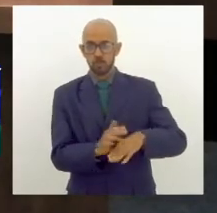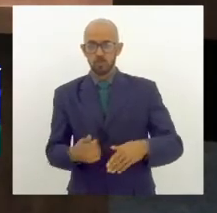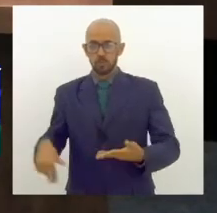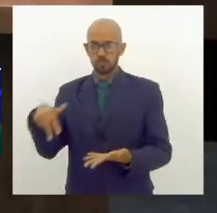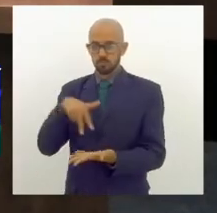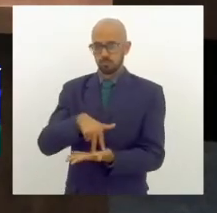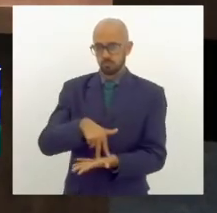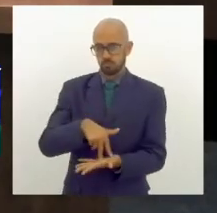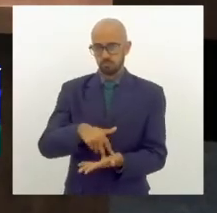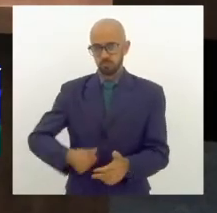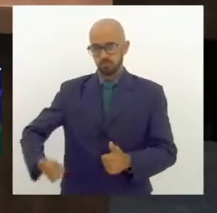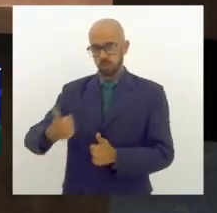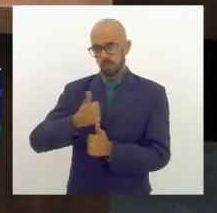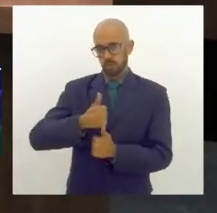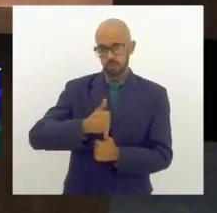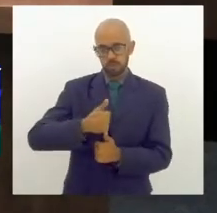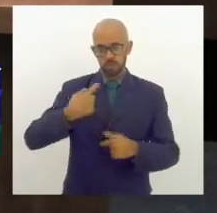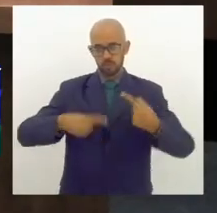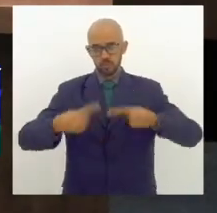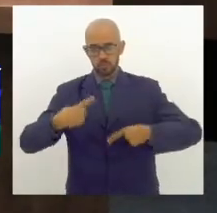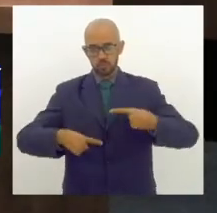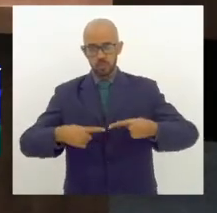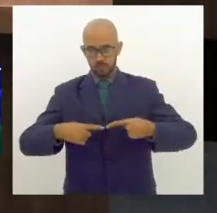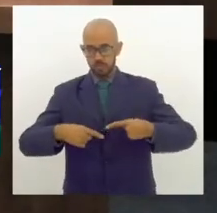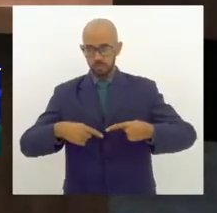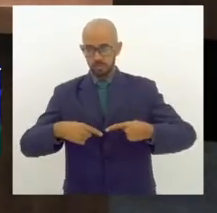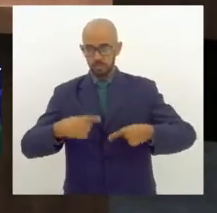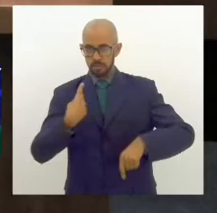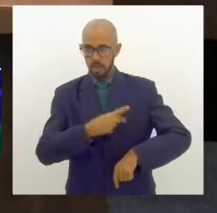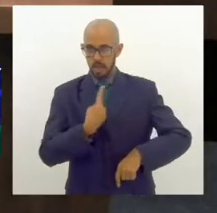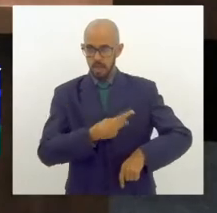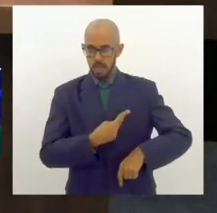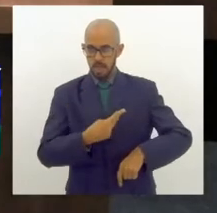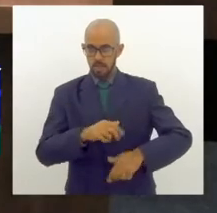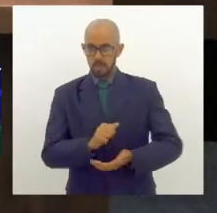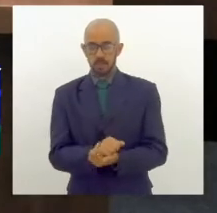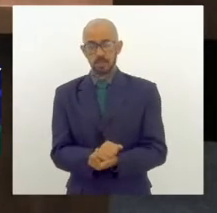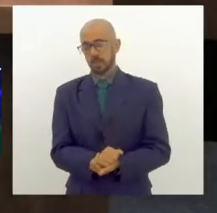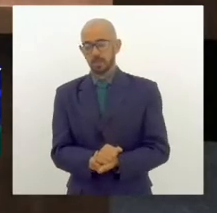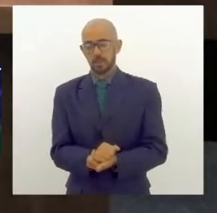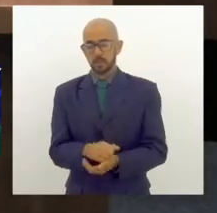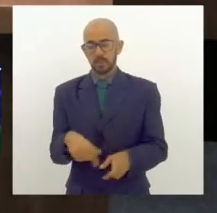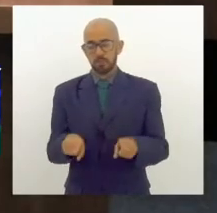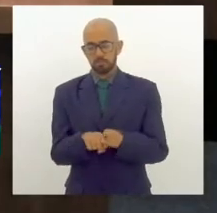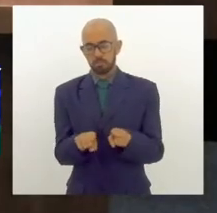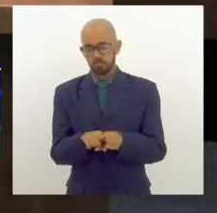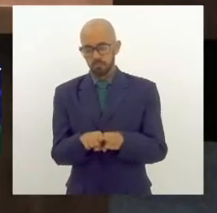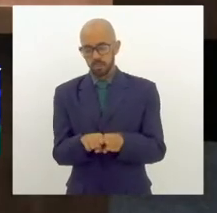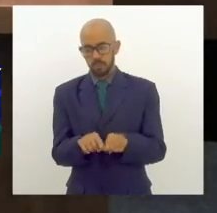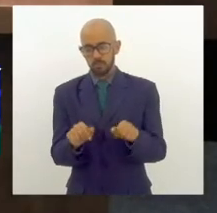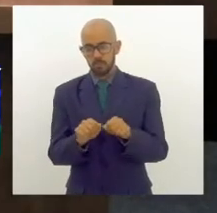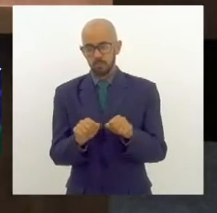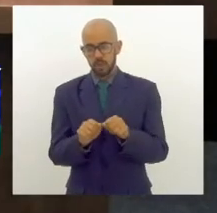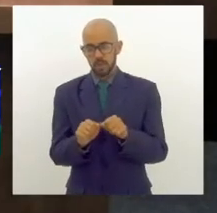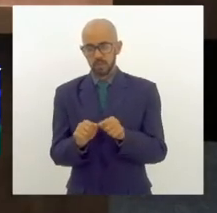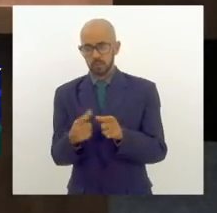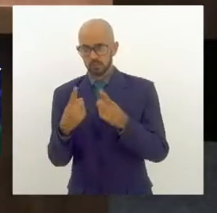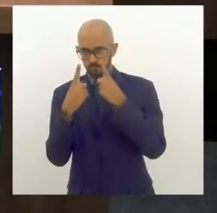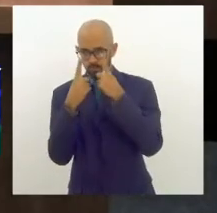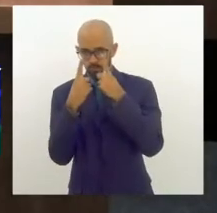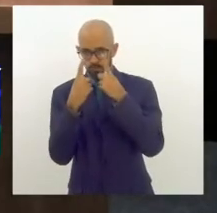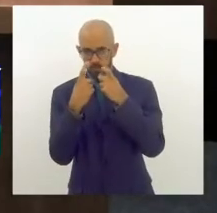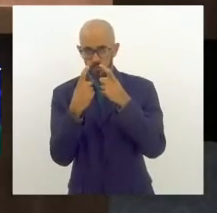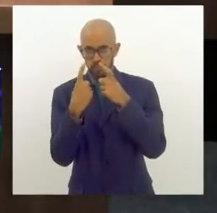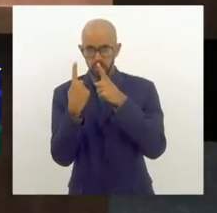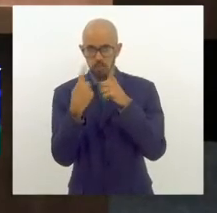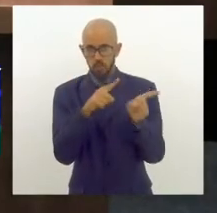não sujeitada à política, aos podres poderes que consolidam também uma forma de agredir e